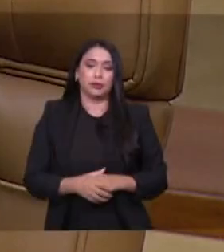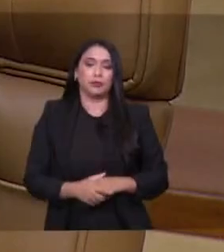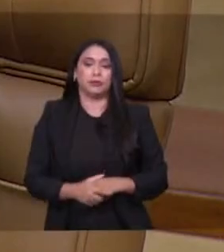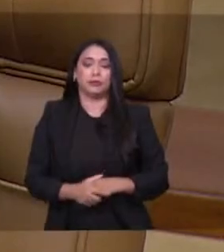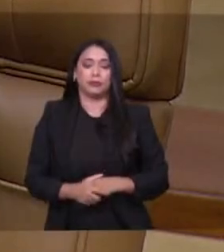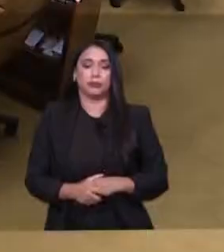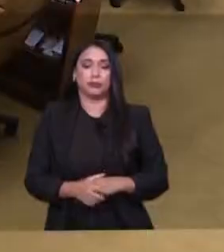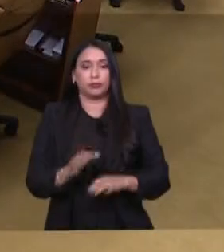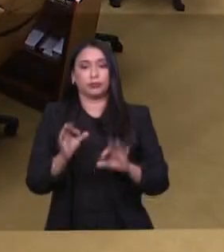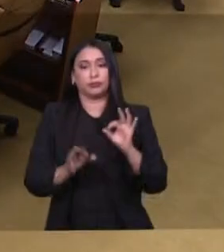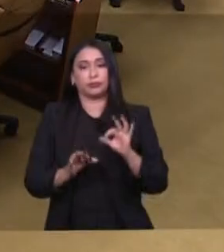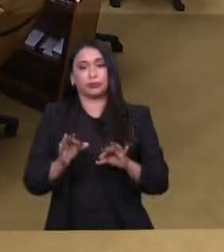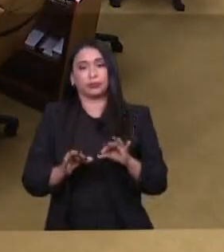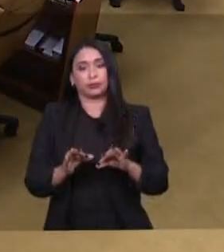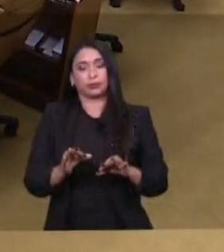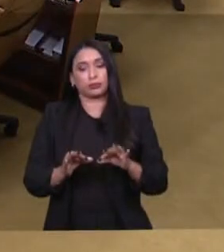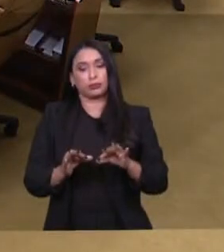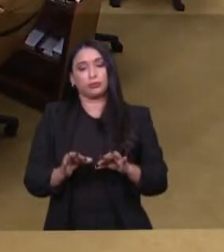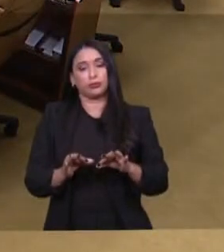o julgamento.